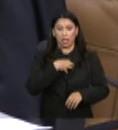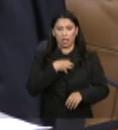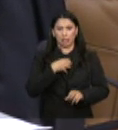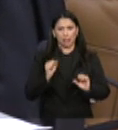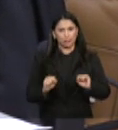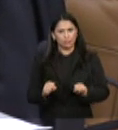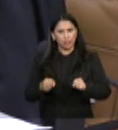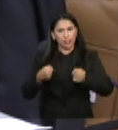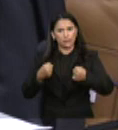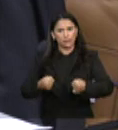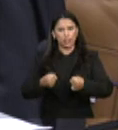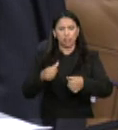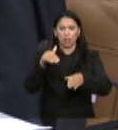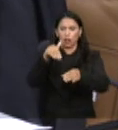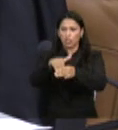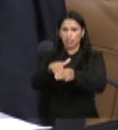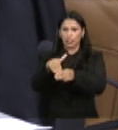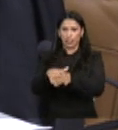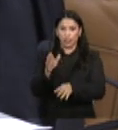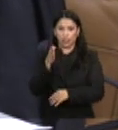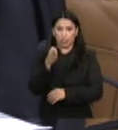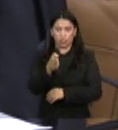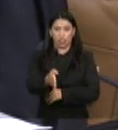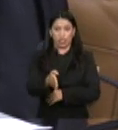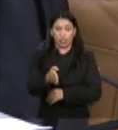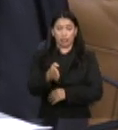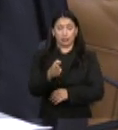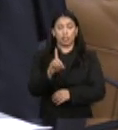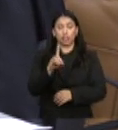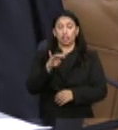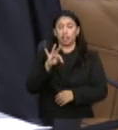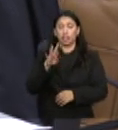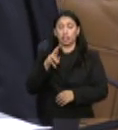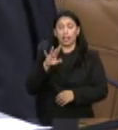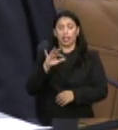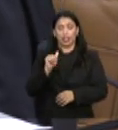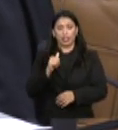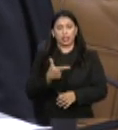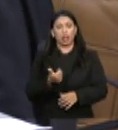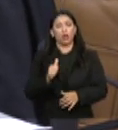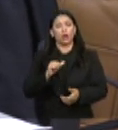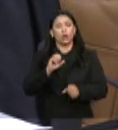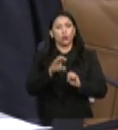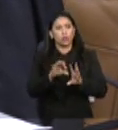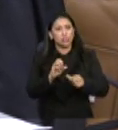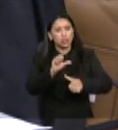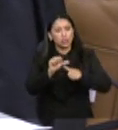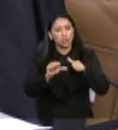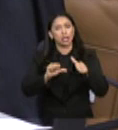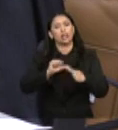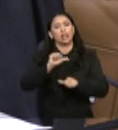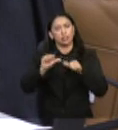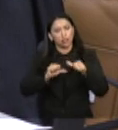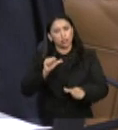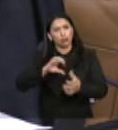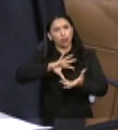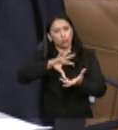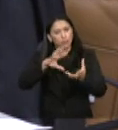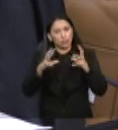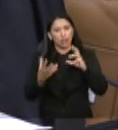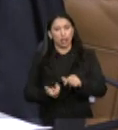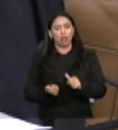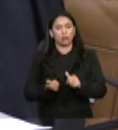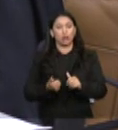defensor das eleições diretas a reforma do ensino a separação entre estado e igreja a própria